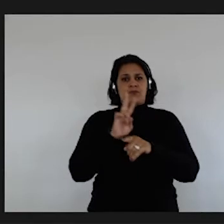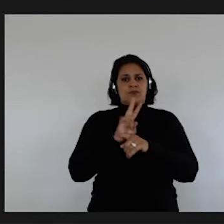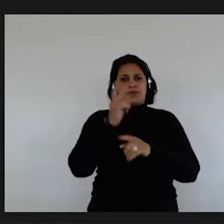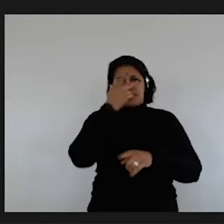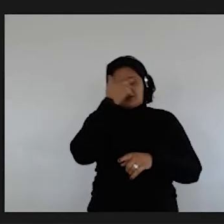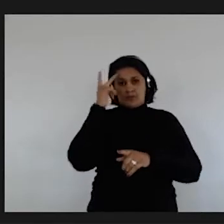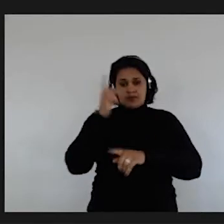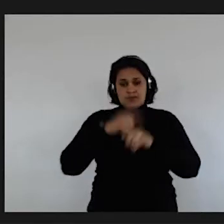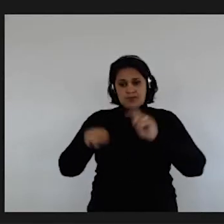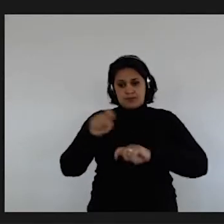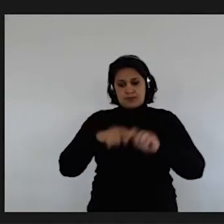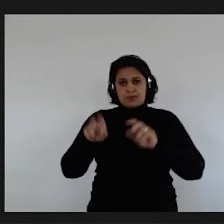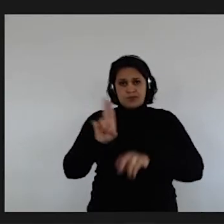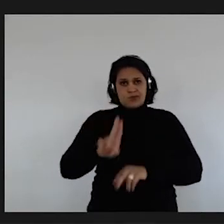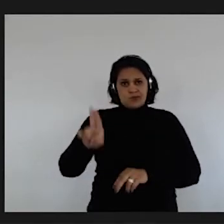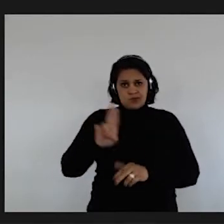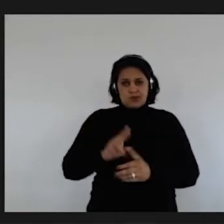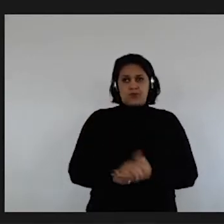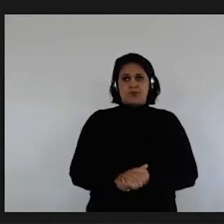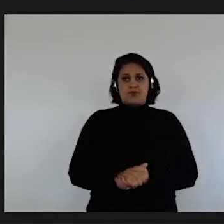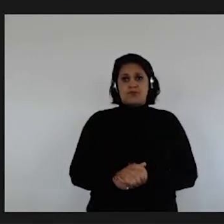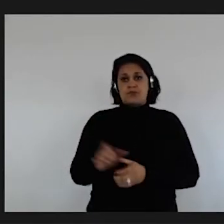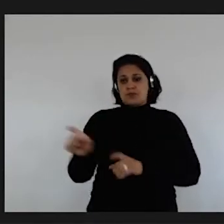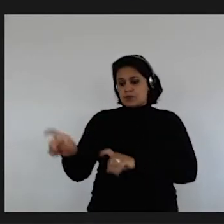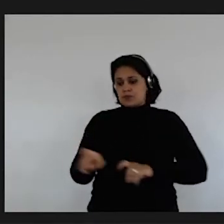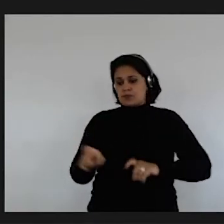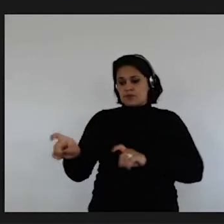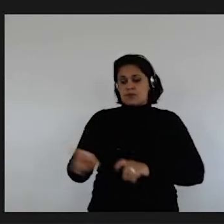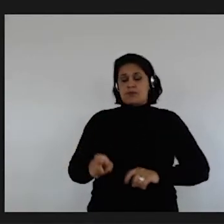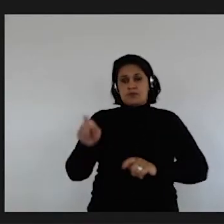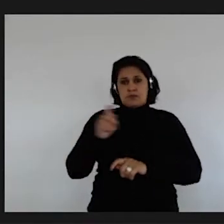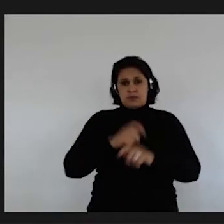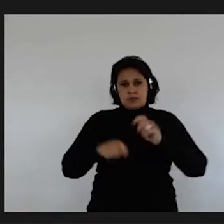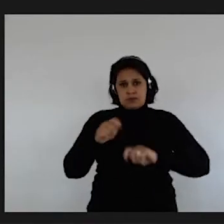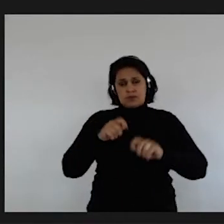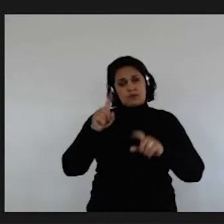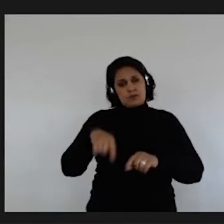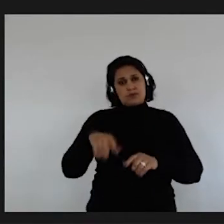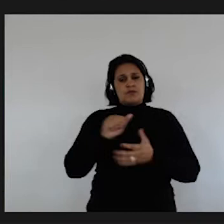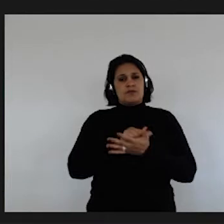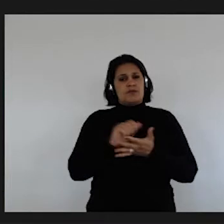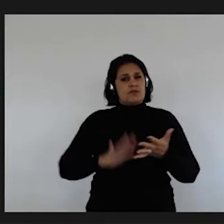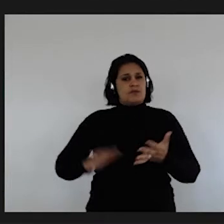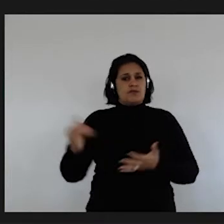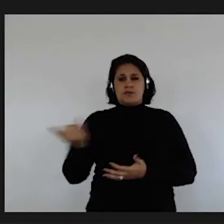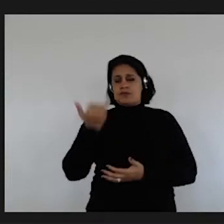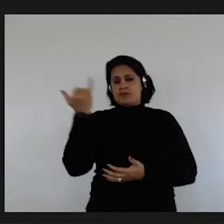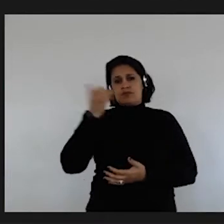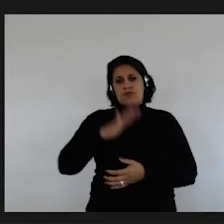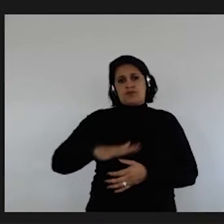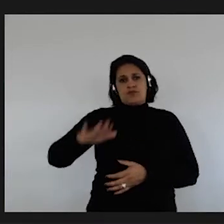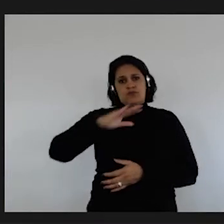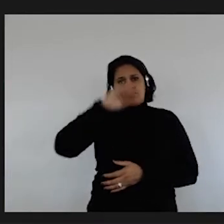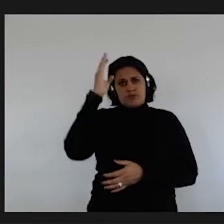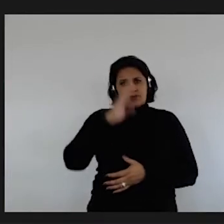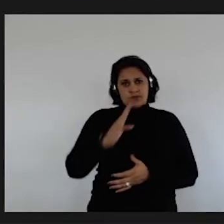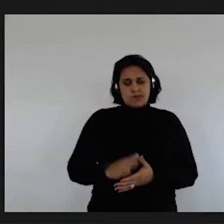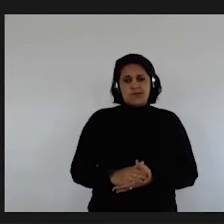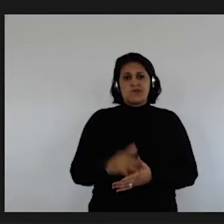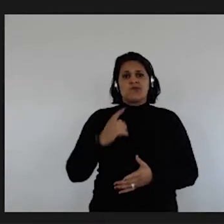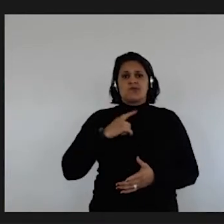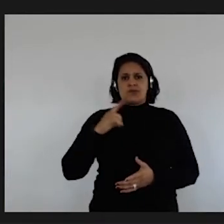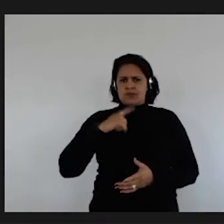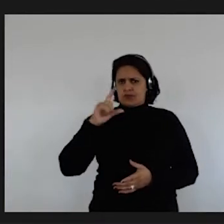etc., etc. O agronegócio, sem dúvida, é uma atividade de grande importância para a economia nacional. Responde por 1/3 do